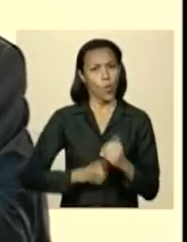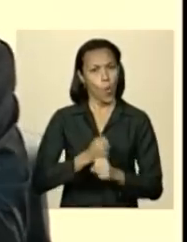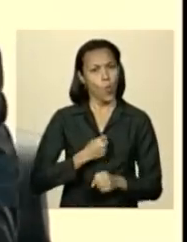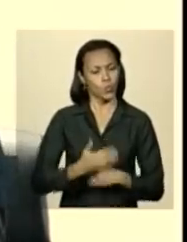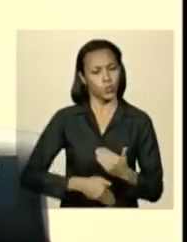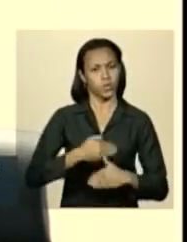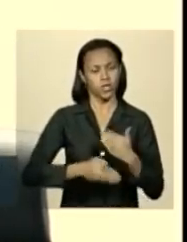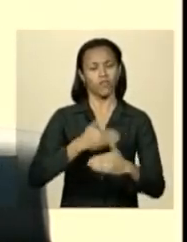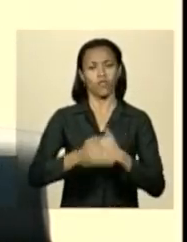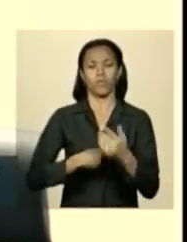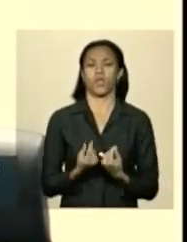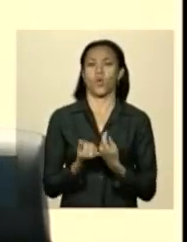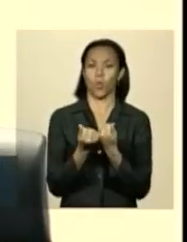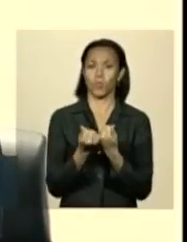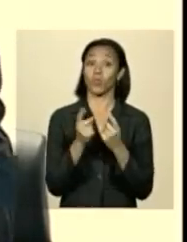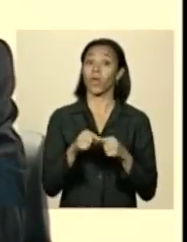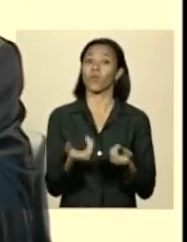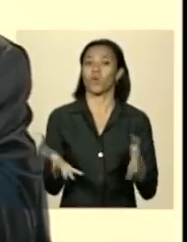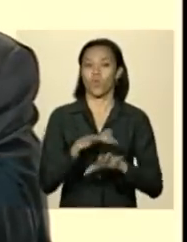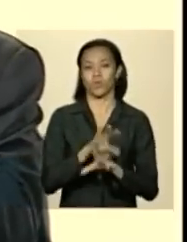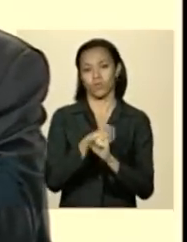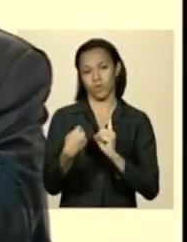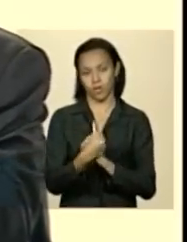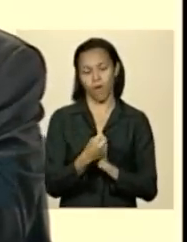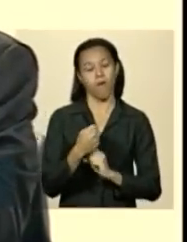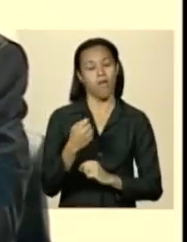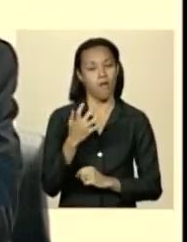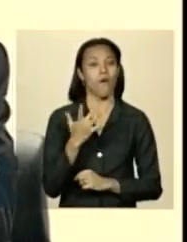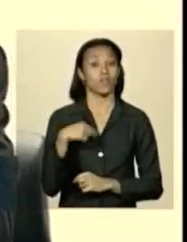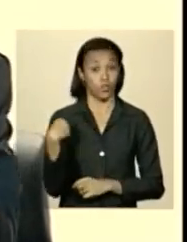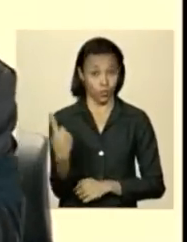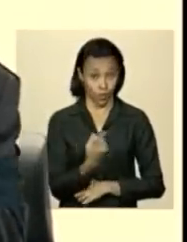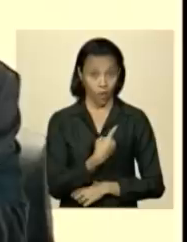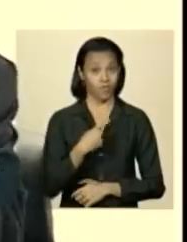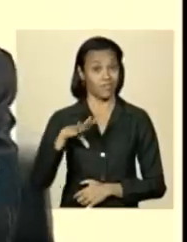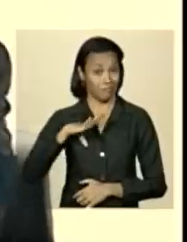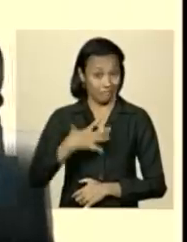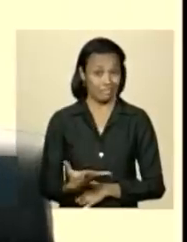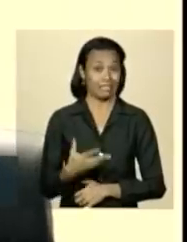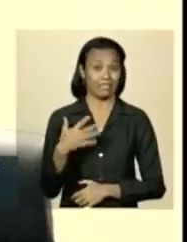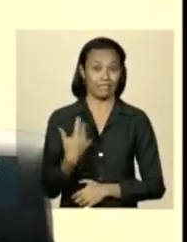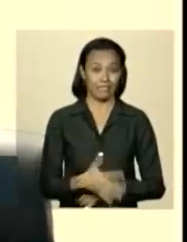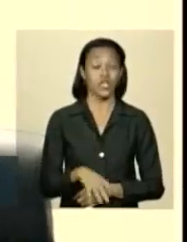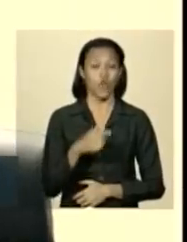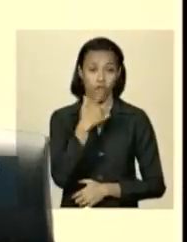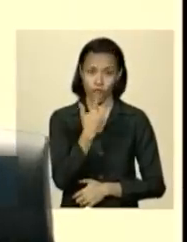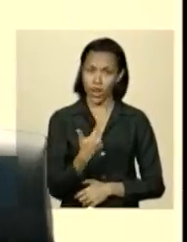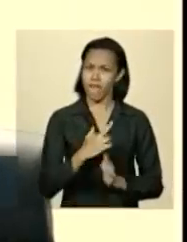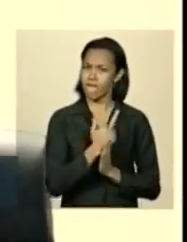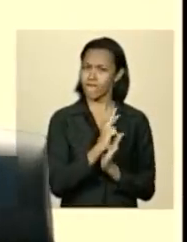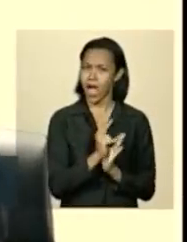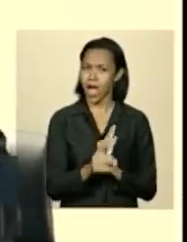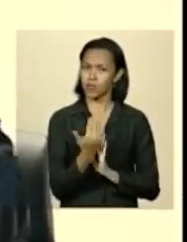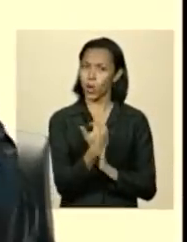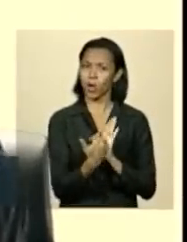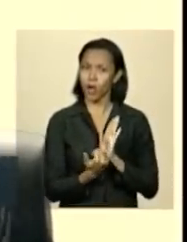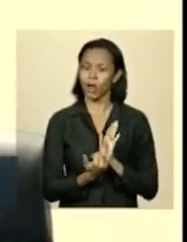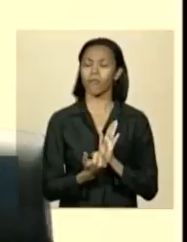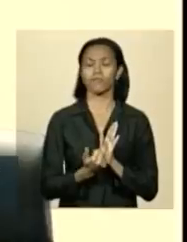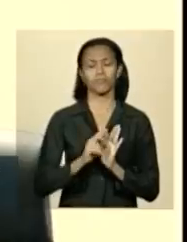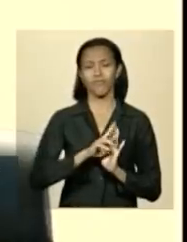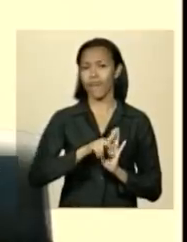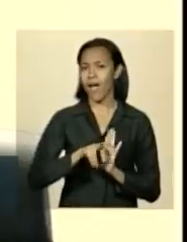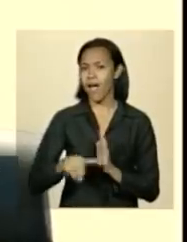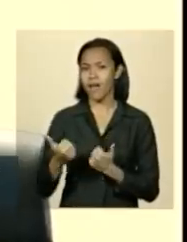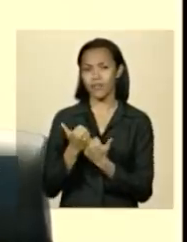eh com inclusão social Eu acho que o nosso desafio e aqui eu citei vários programas eh desenvolvidos por diversos